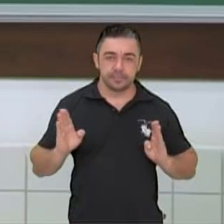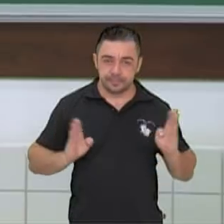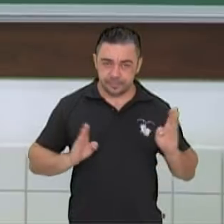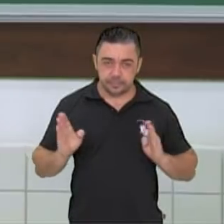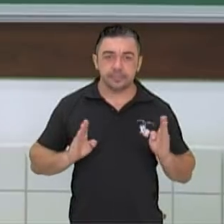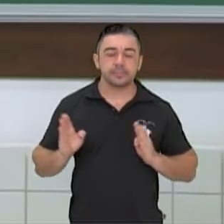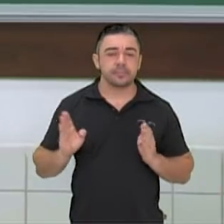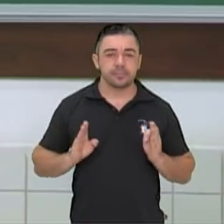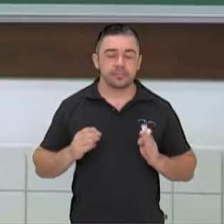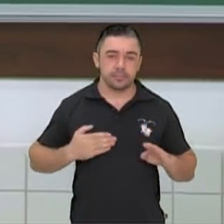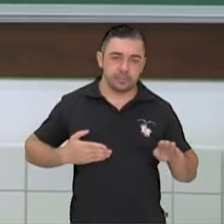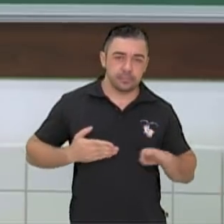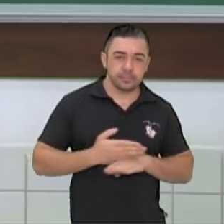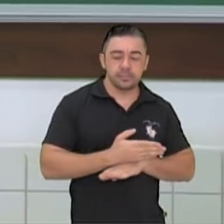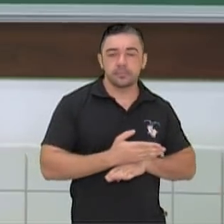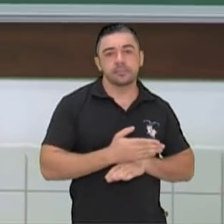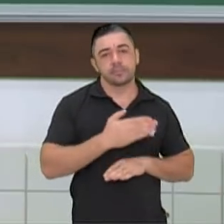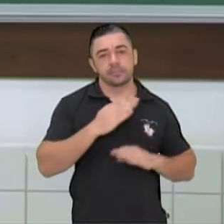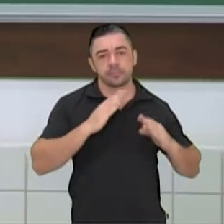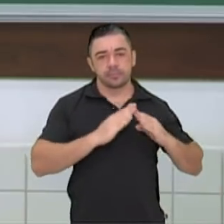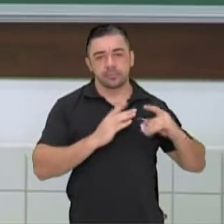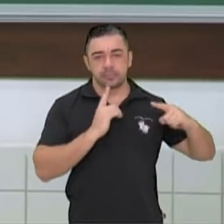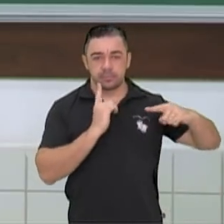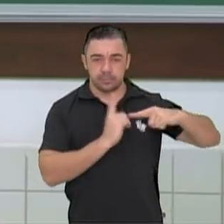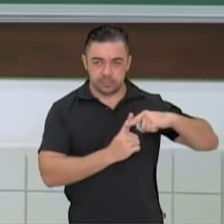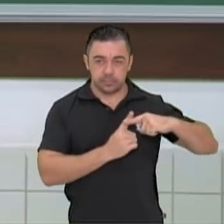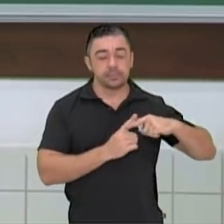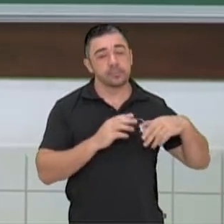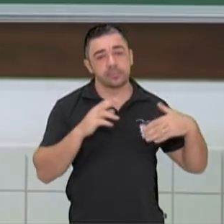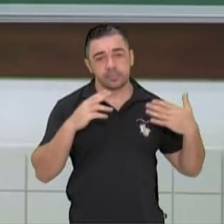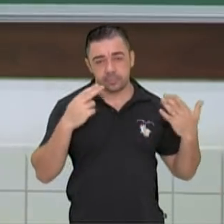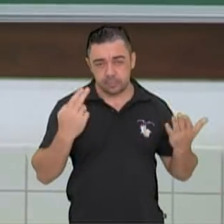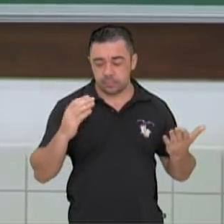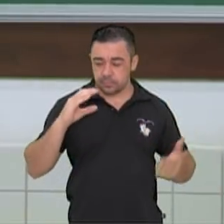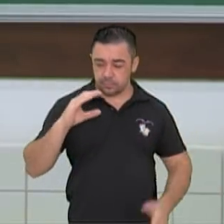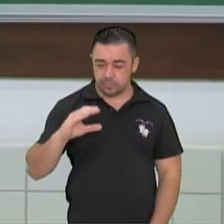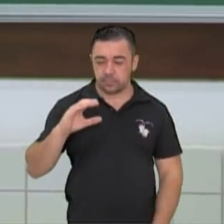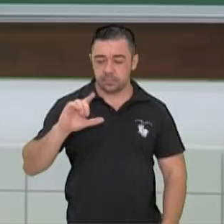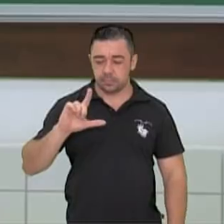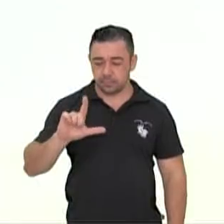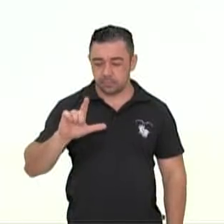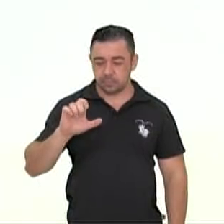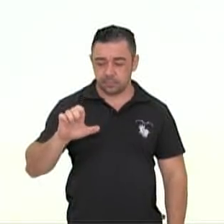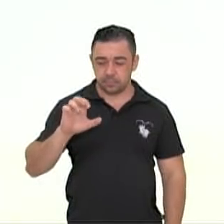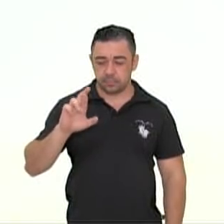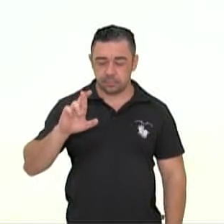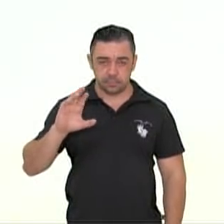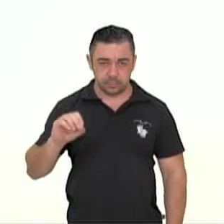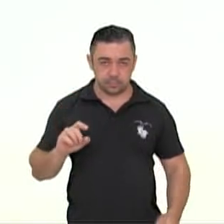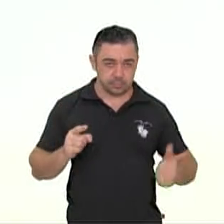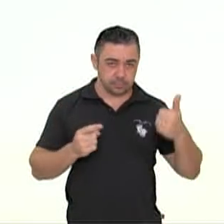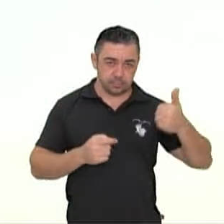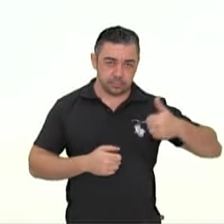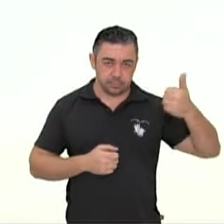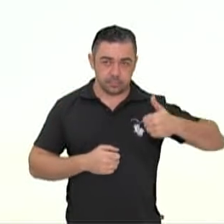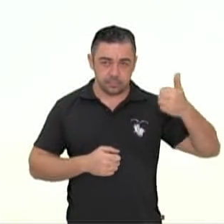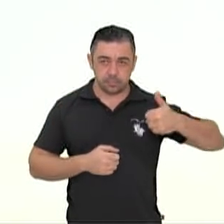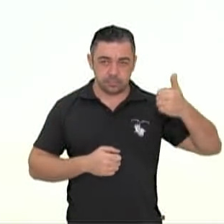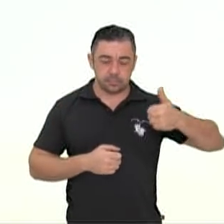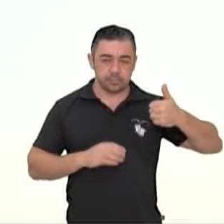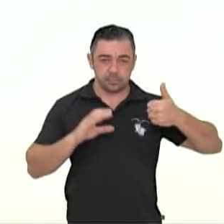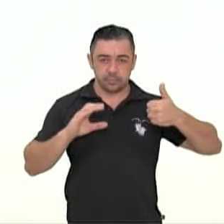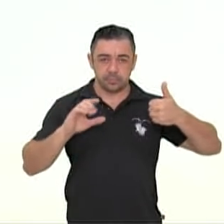você ingressar num cargo dentro do clero. Então, esse primeiro grupo nós chamamos de clero, é o